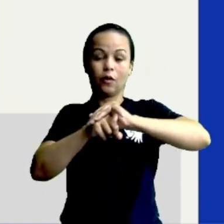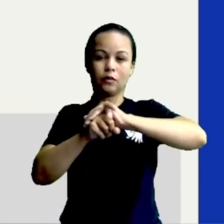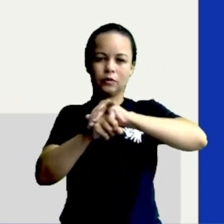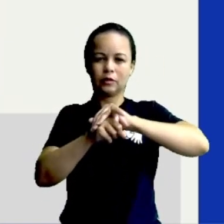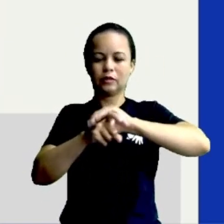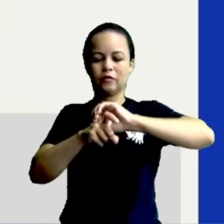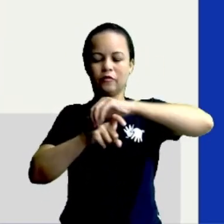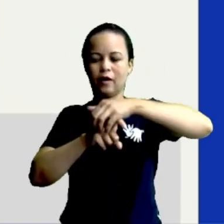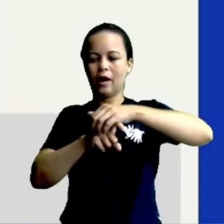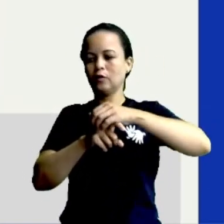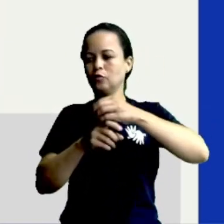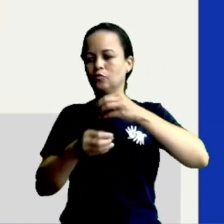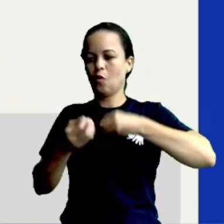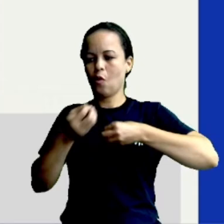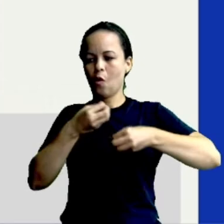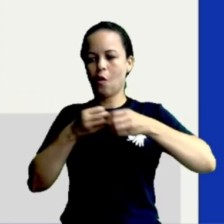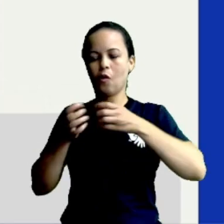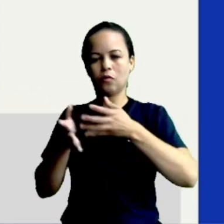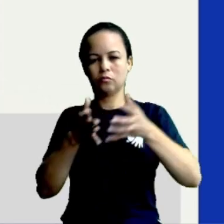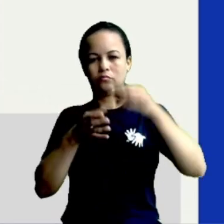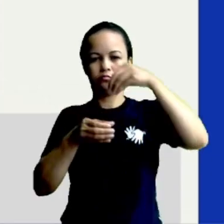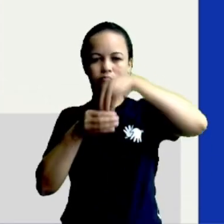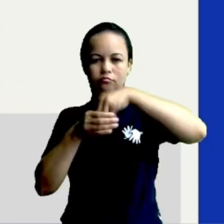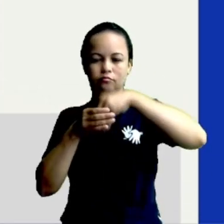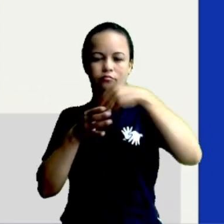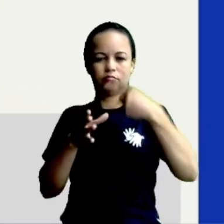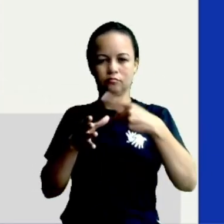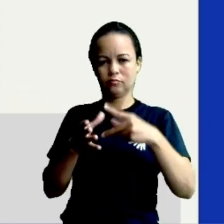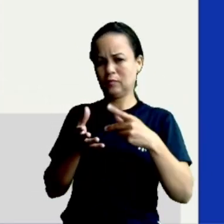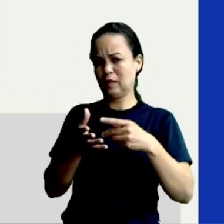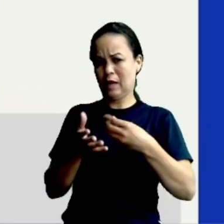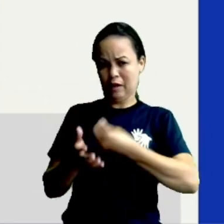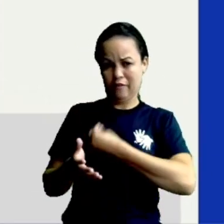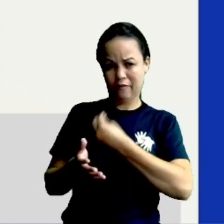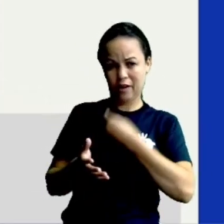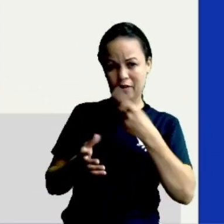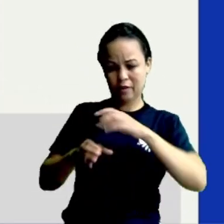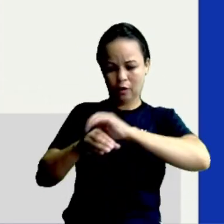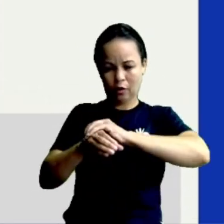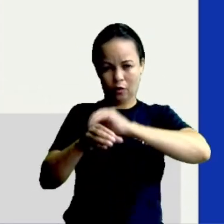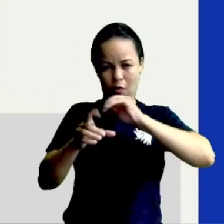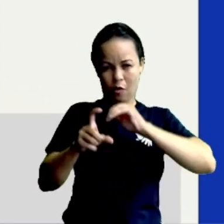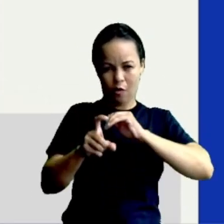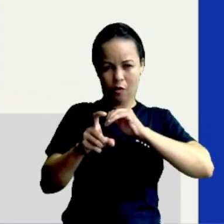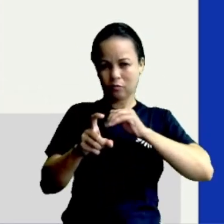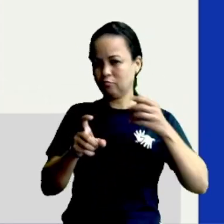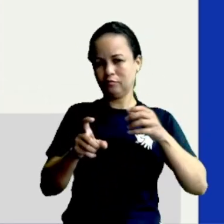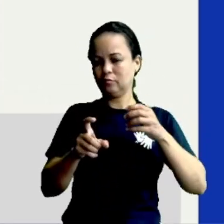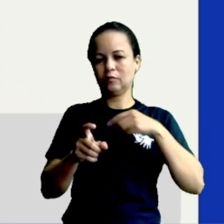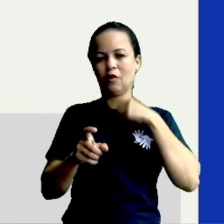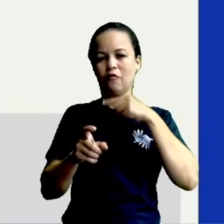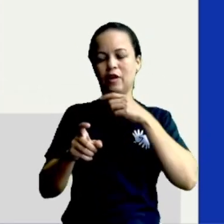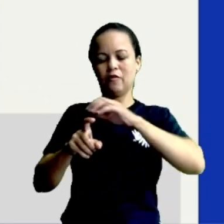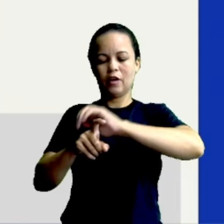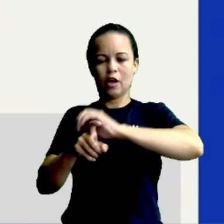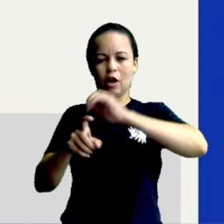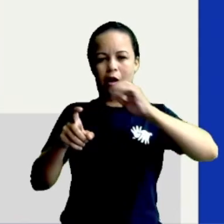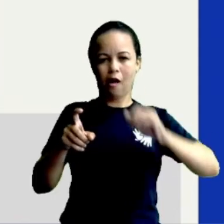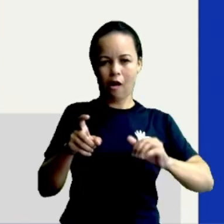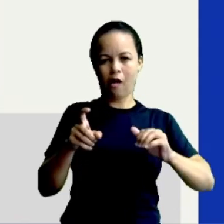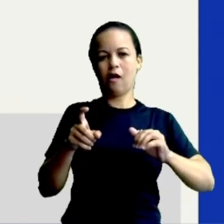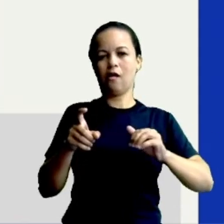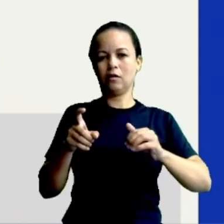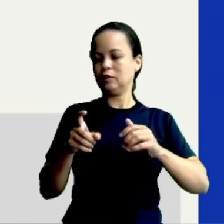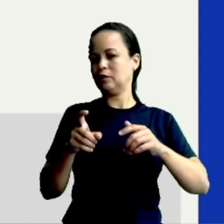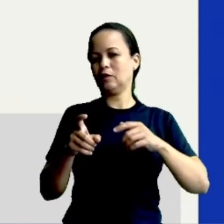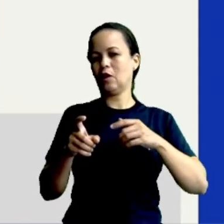ali internos. Ele não vive, um caracol não vive sem essa concha, né? Se você tentar desgrudar essa concha, ele não vai viver porque essa